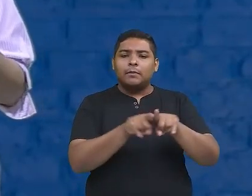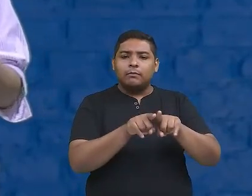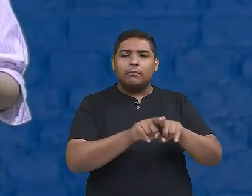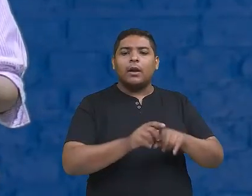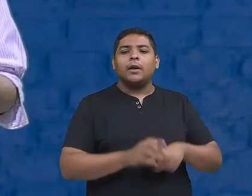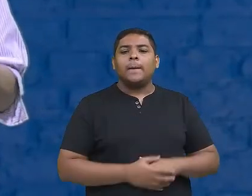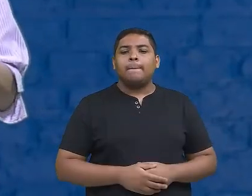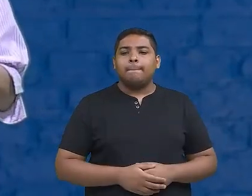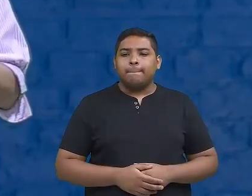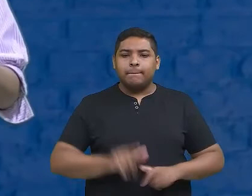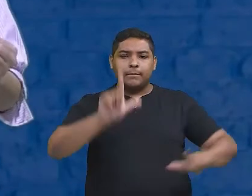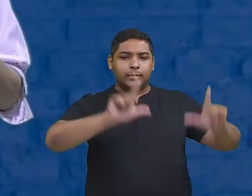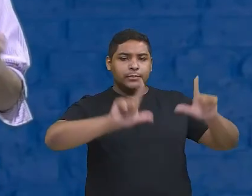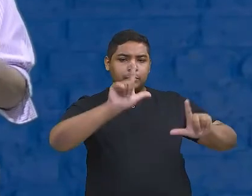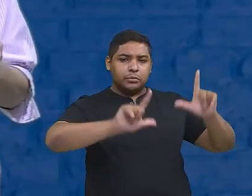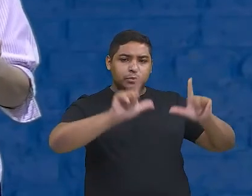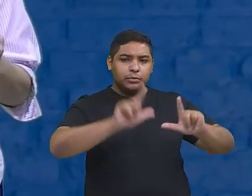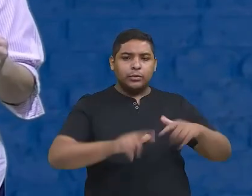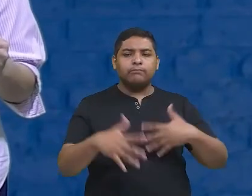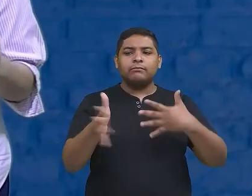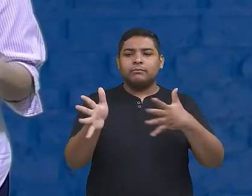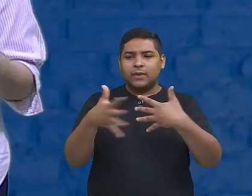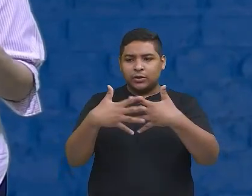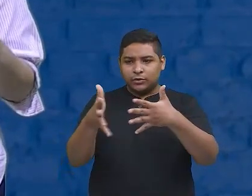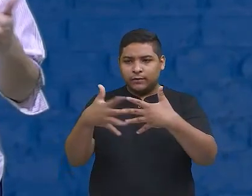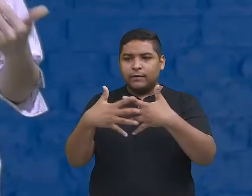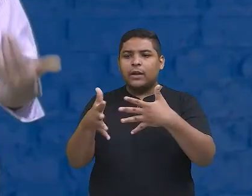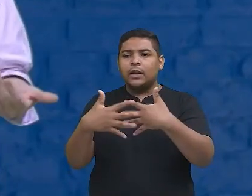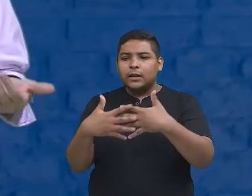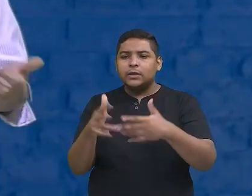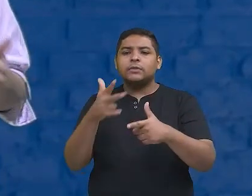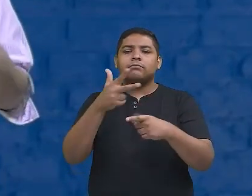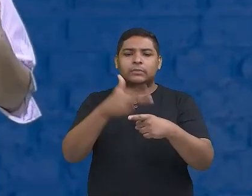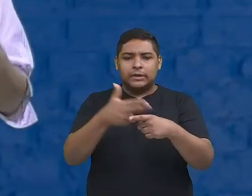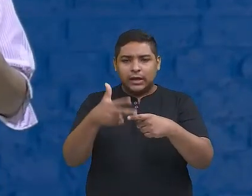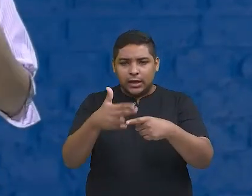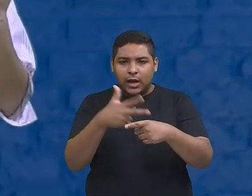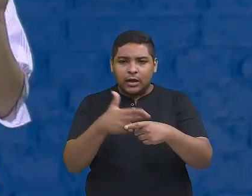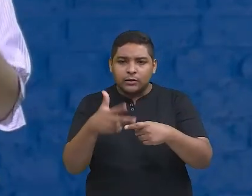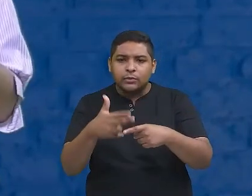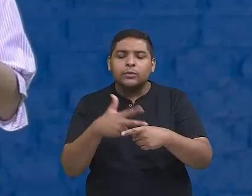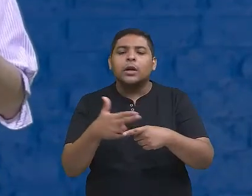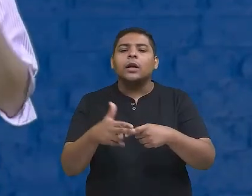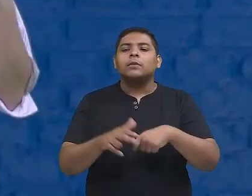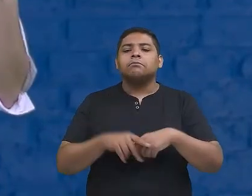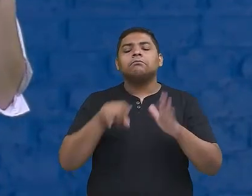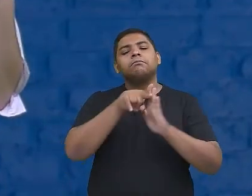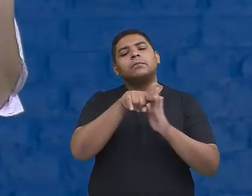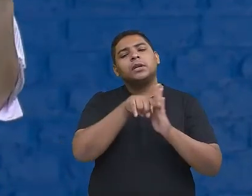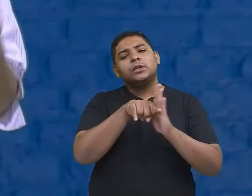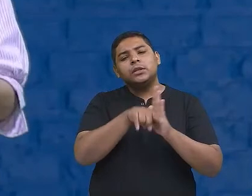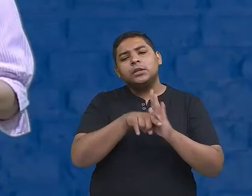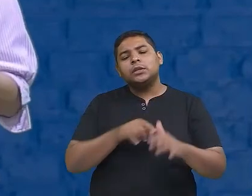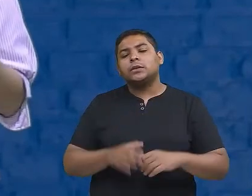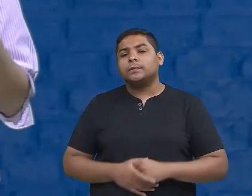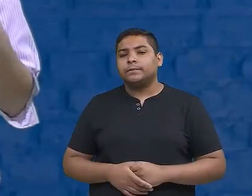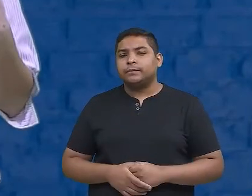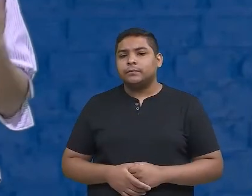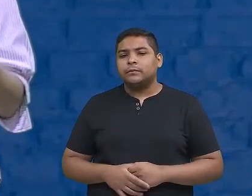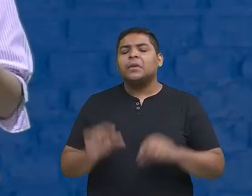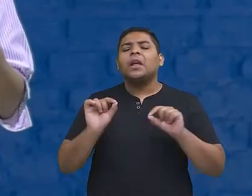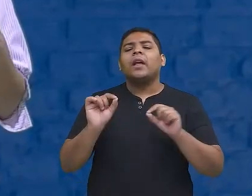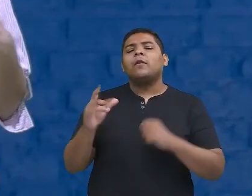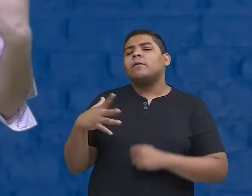Netflix? Pois é. Então, são situações em que a gente pode conversar que tipo de filmes,